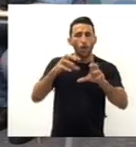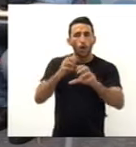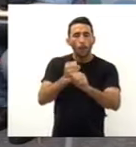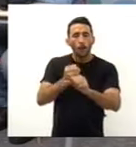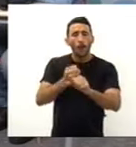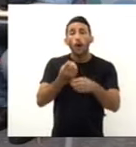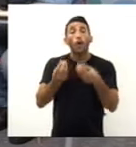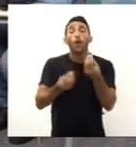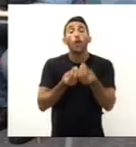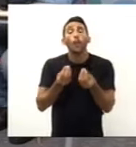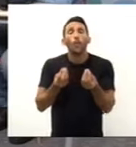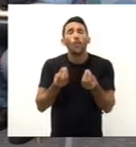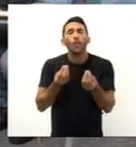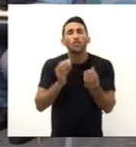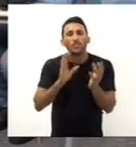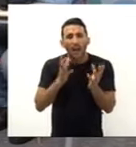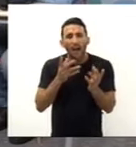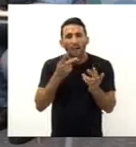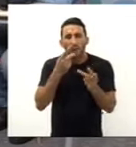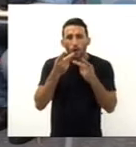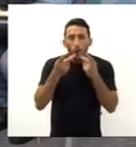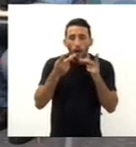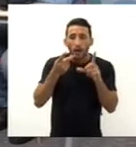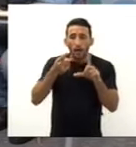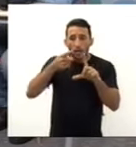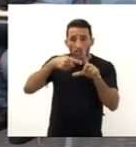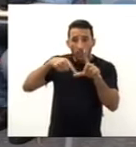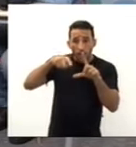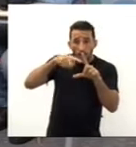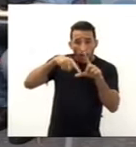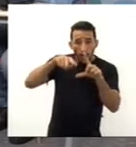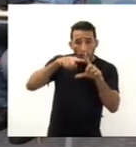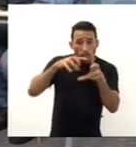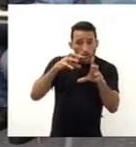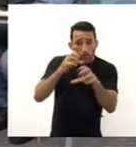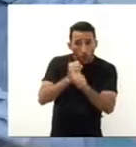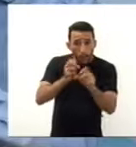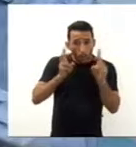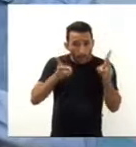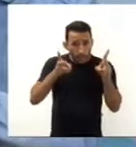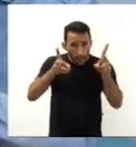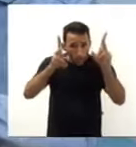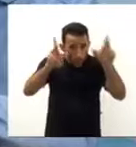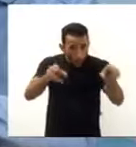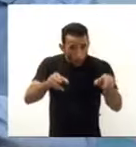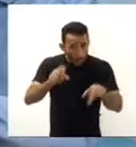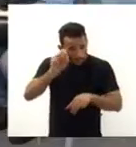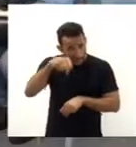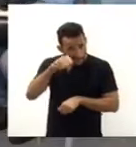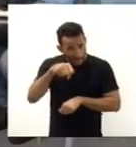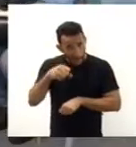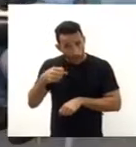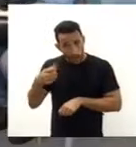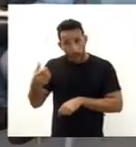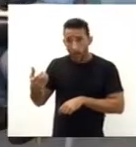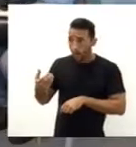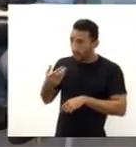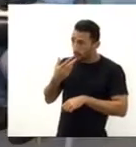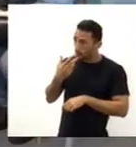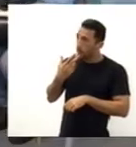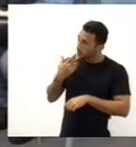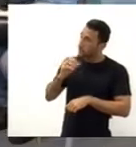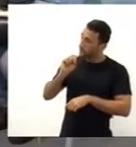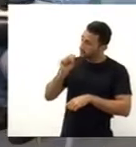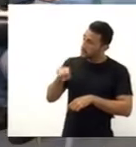Sim, triângulos. sim. Em todo triângulo, a somatória dos ângulos internos dá sempre o mesmo valor. Você quer comentar alguma coisa Pois disso? não, esse daqui é muito fácil